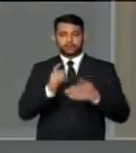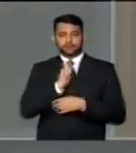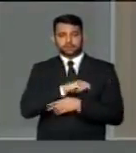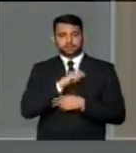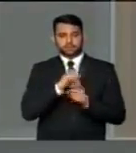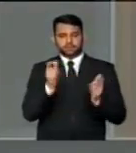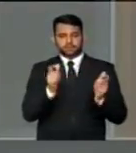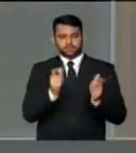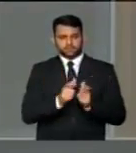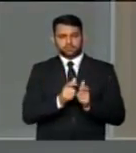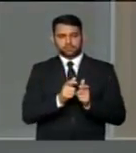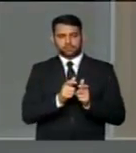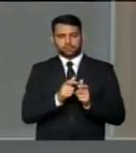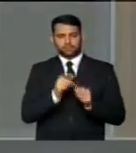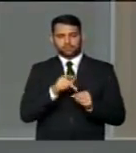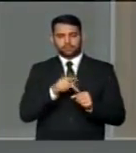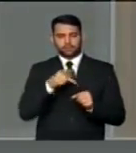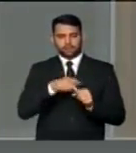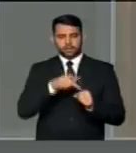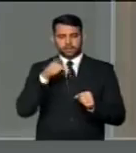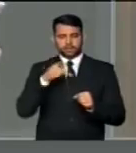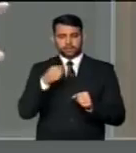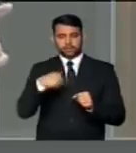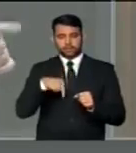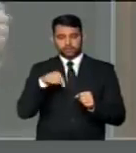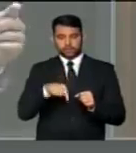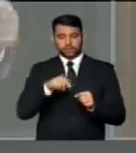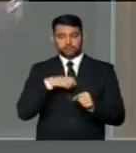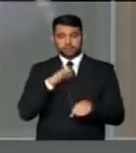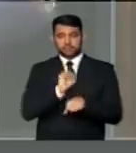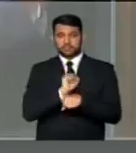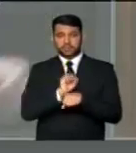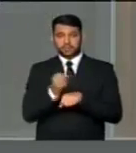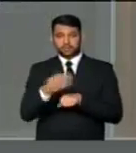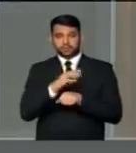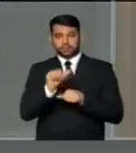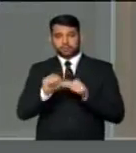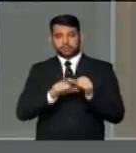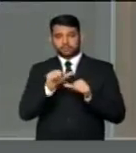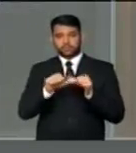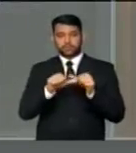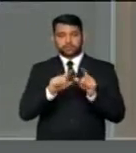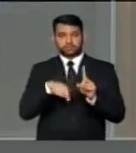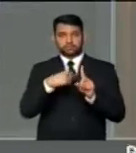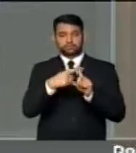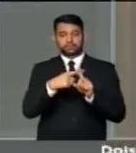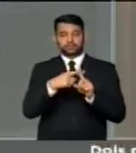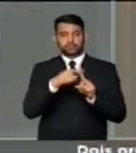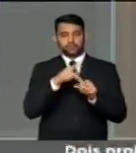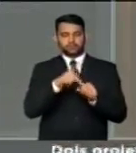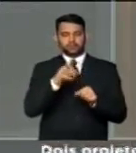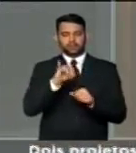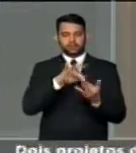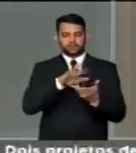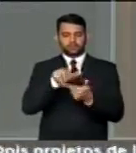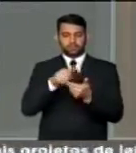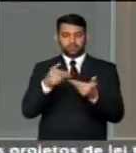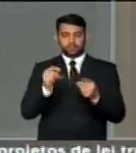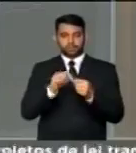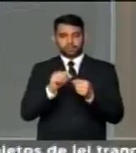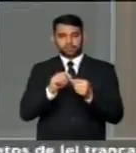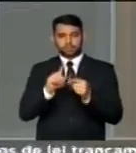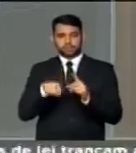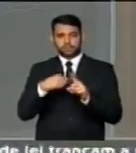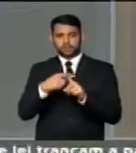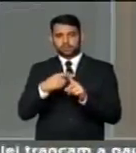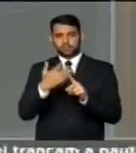Argentina baixou o preço do combustível e nós aqui estamos à espera de um novo reajuste. O petróleo no mundo saiu